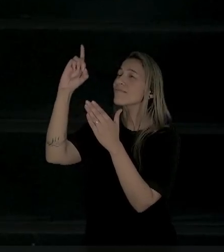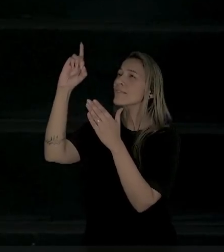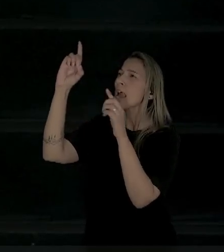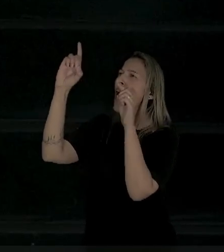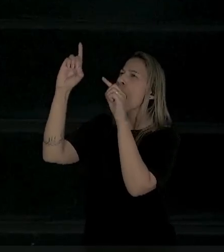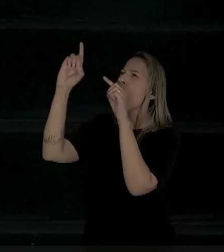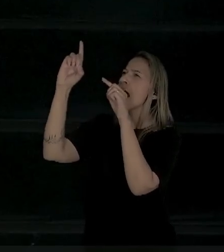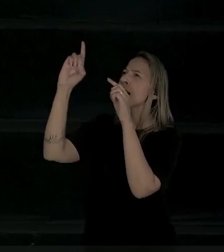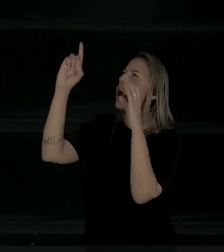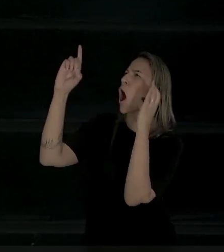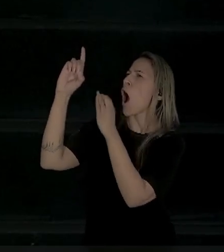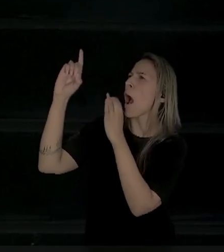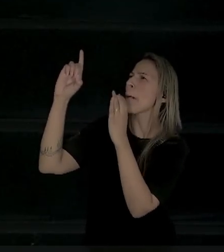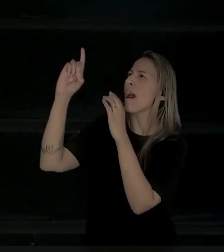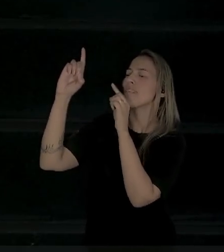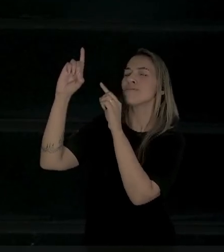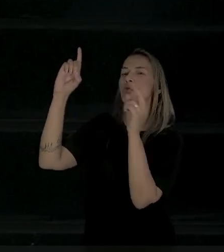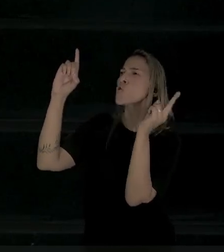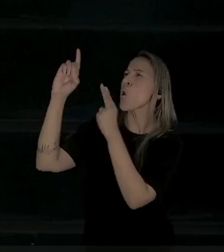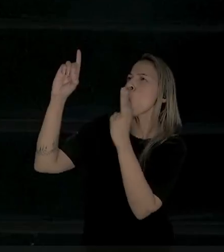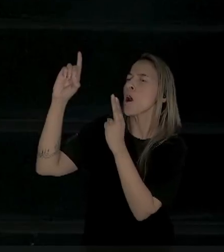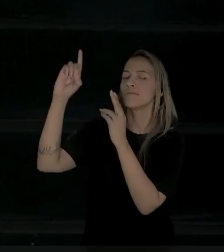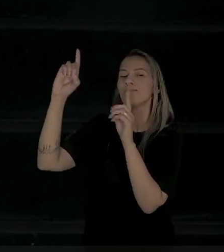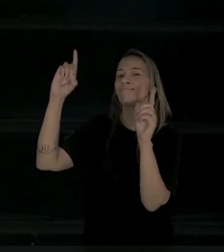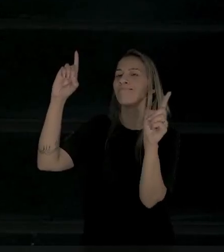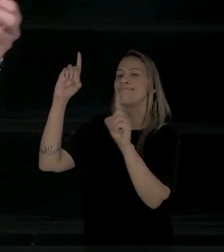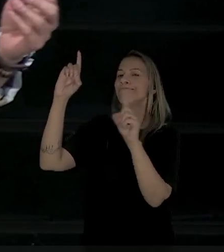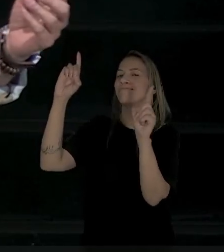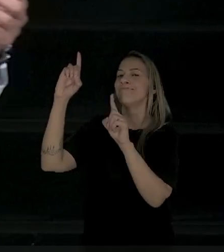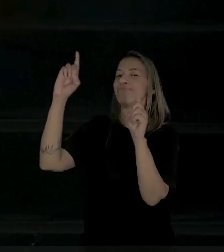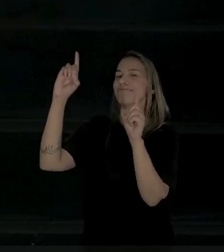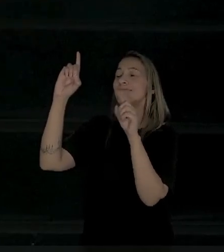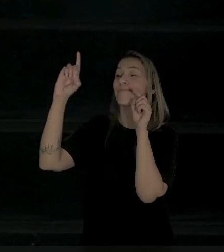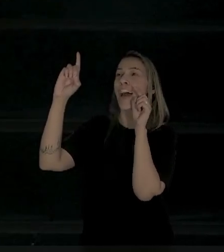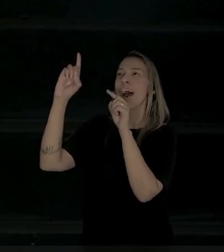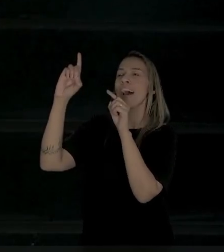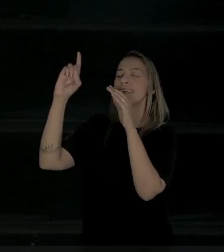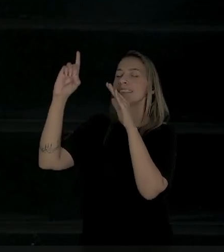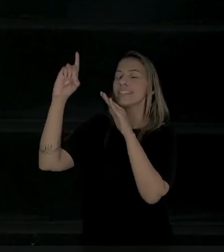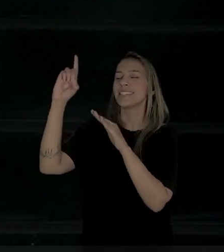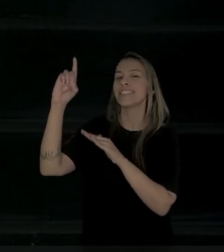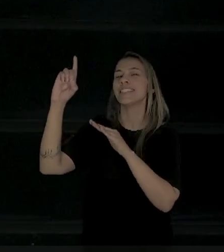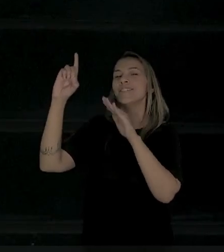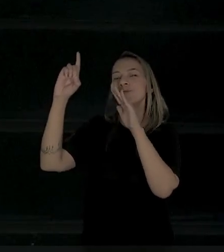nunca teve urgência, e que por mais que Jezabel disse que vai te matar,